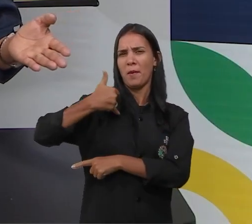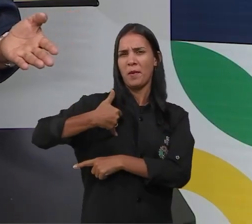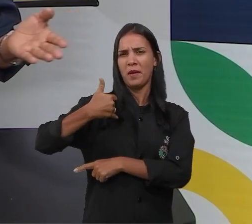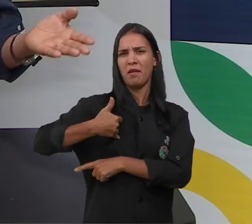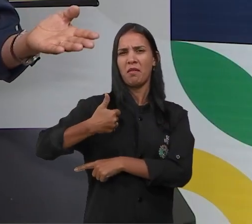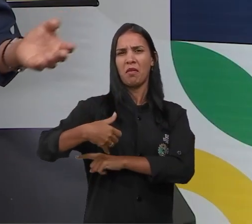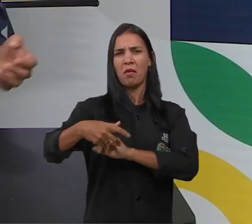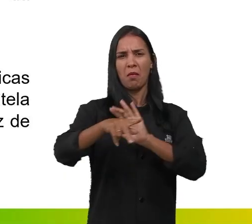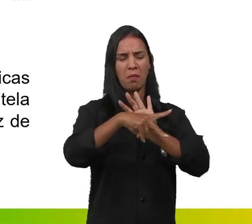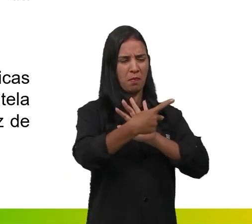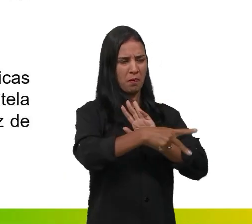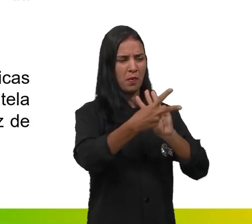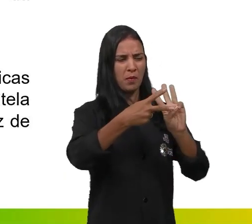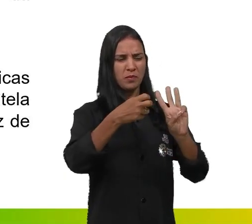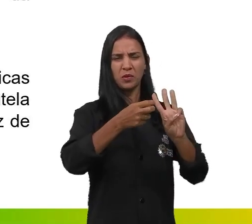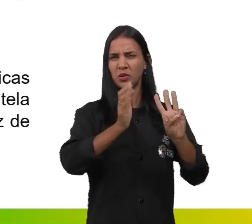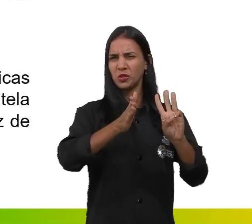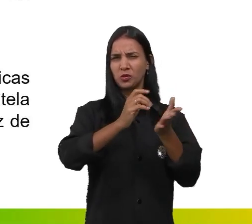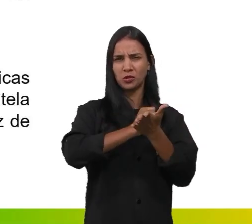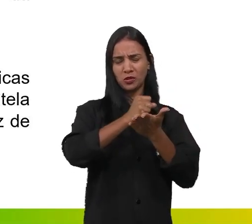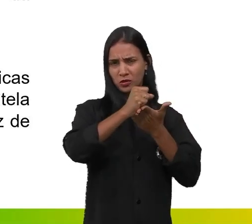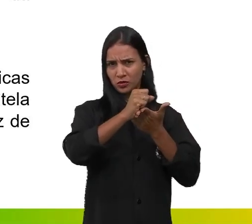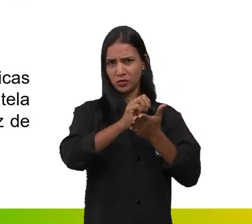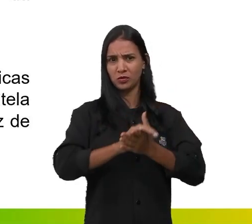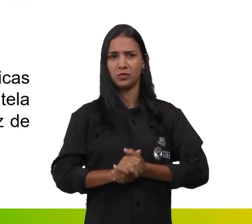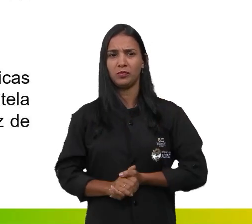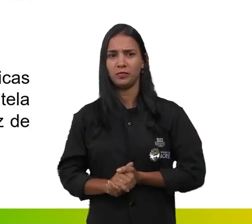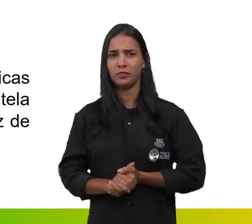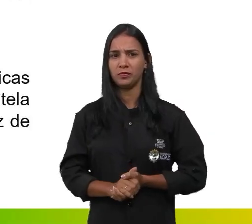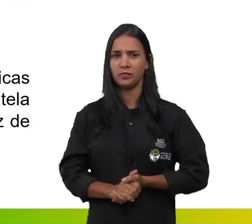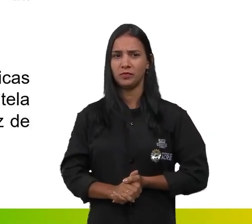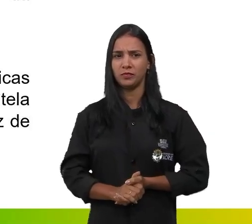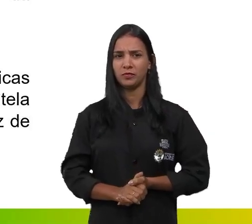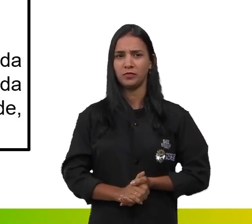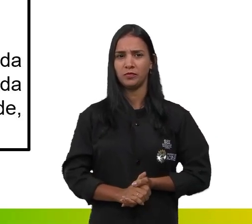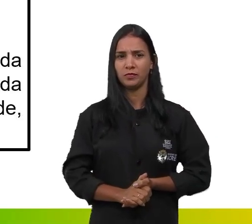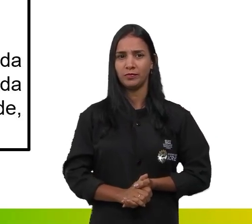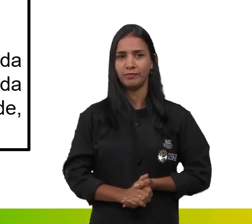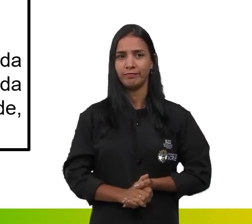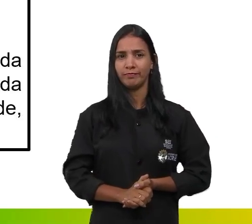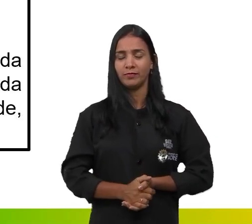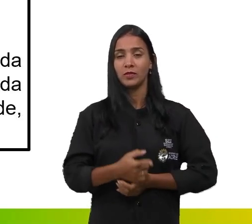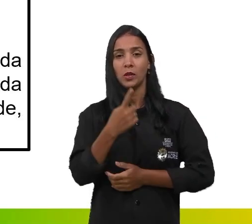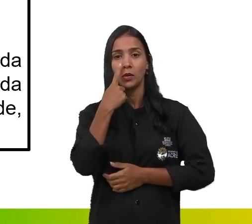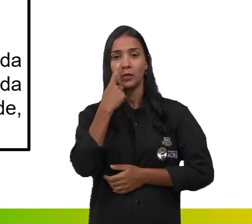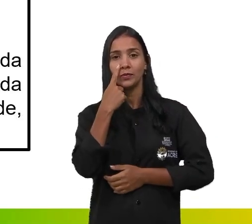índio, por exemplo. Bom, então, nós temos o seguinte: